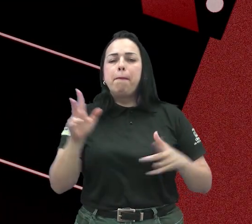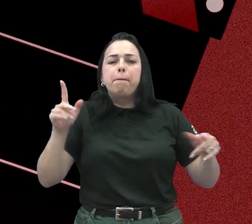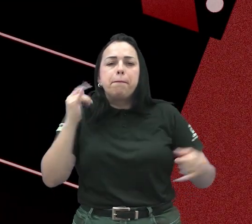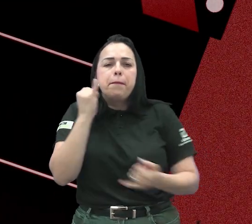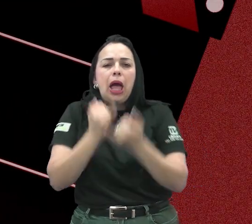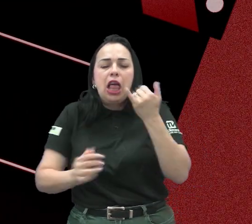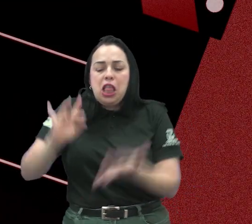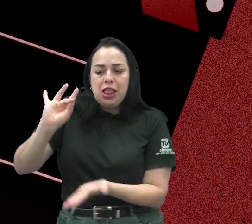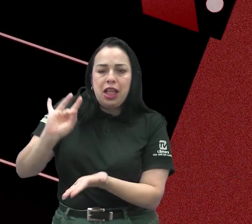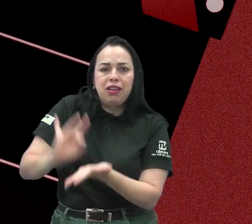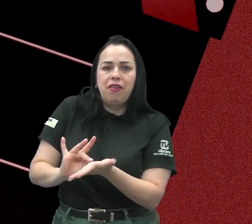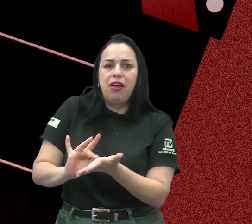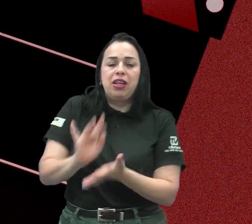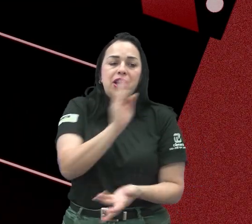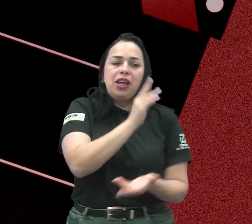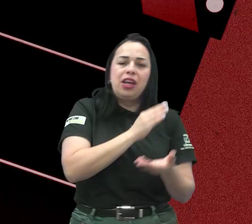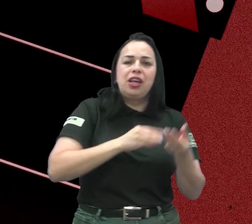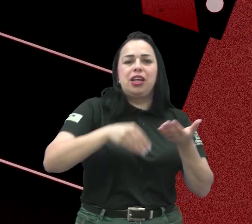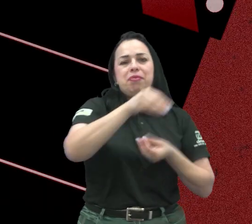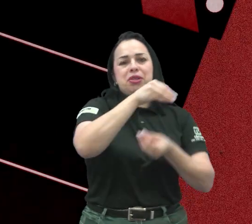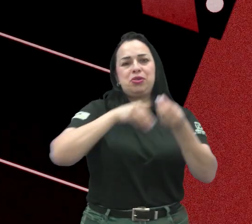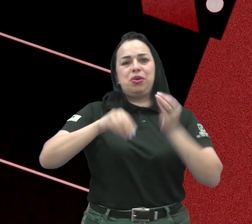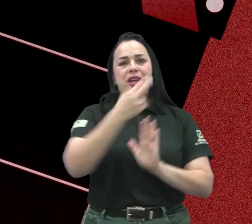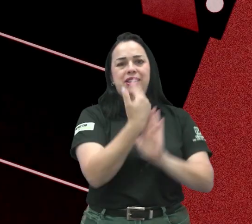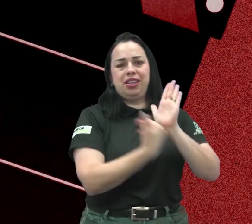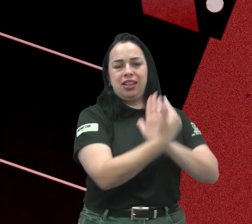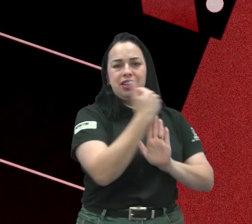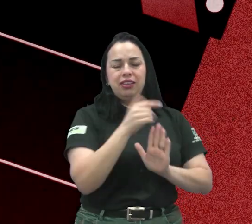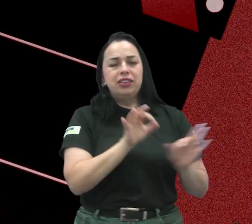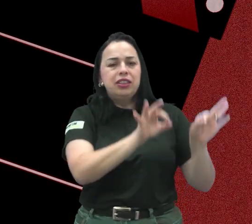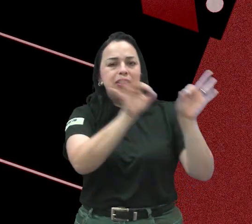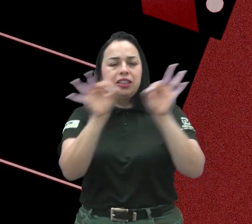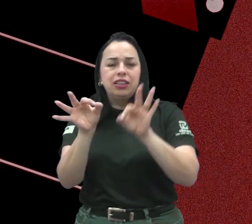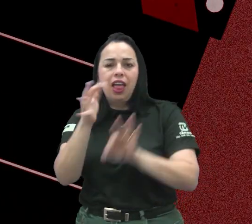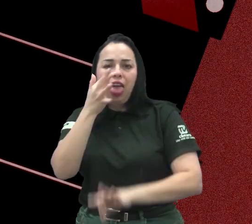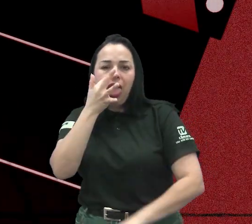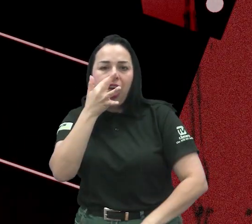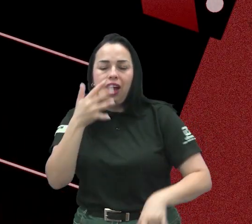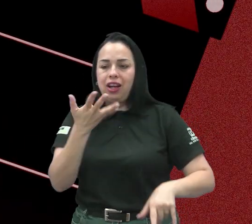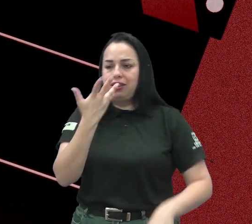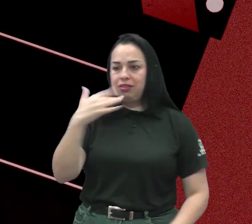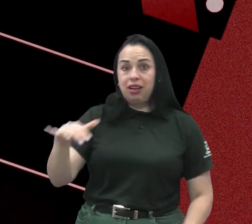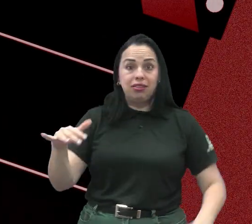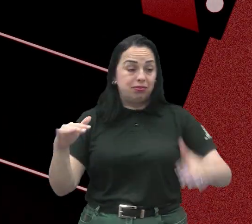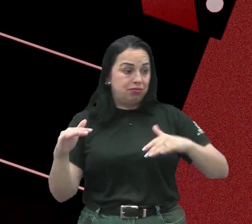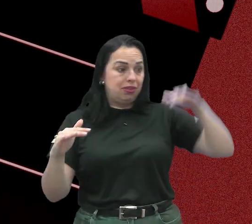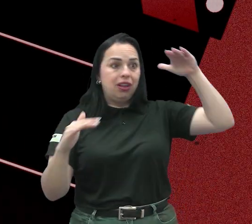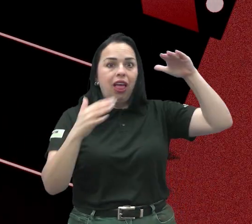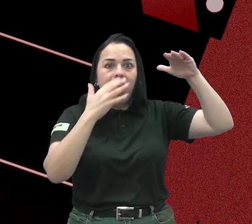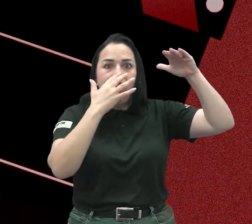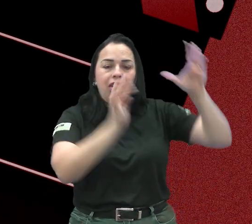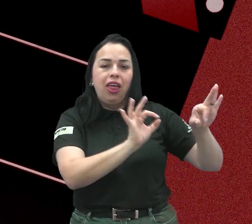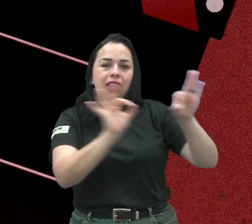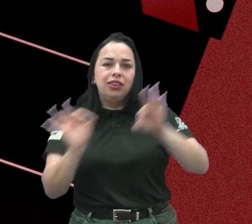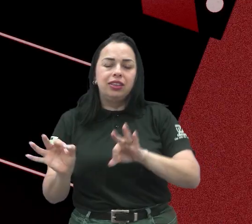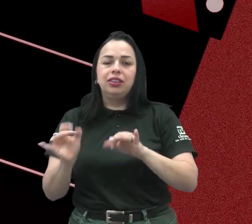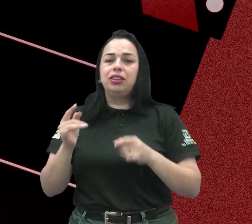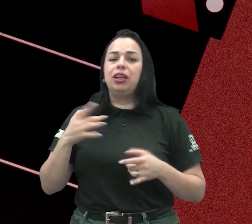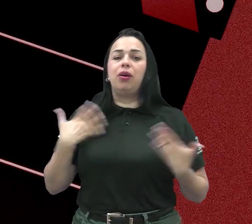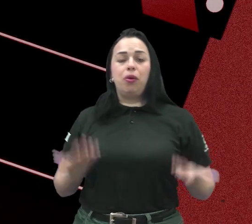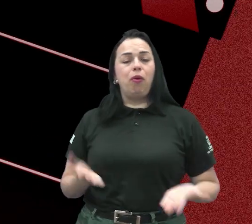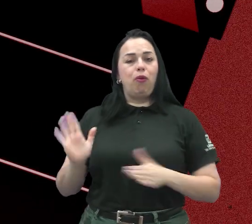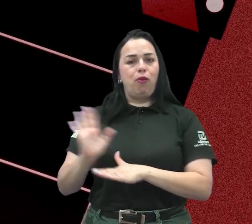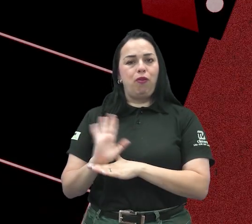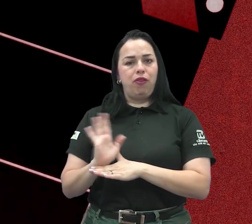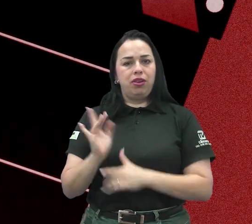um toque de fantasia. É daqueles filmes que encantam tanto crianças quanto adultos. Robô Selvagem é